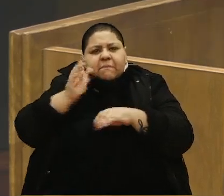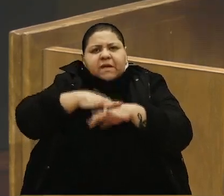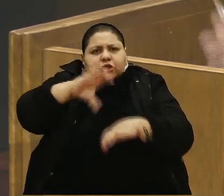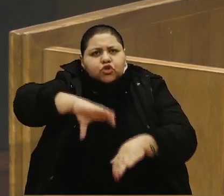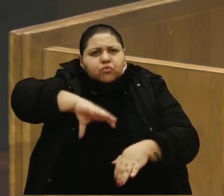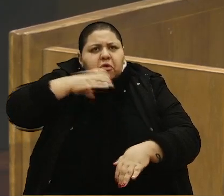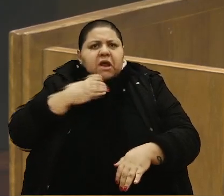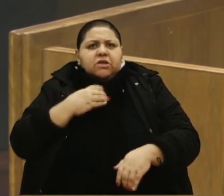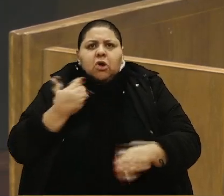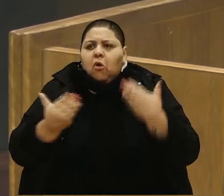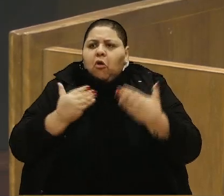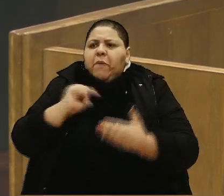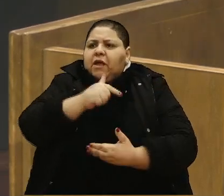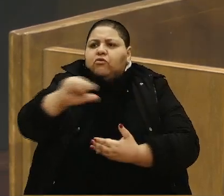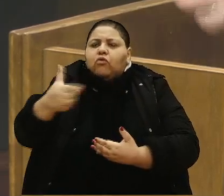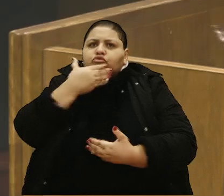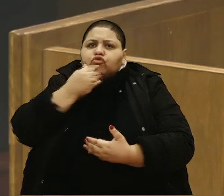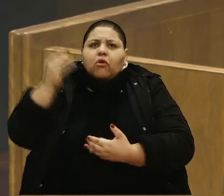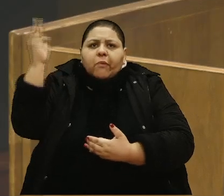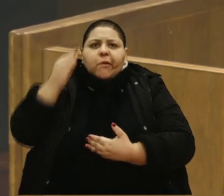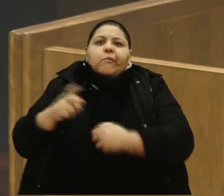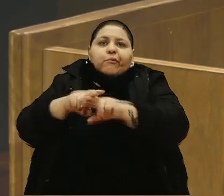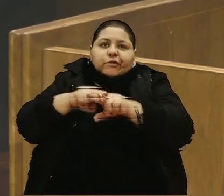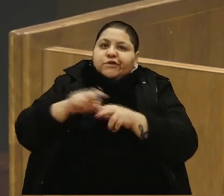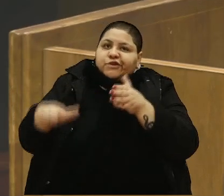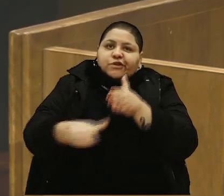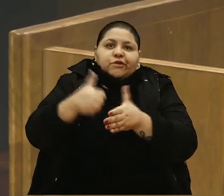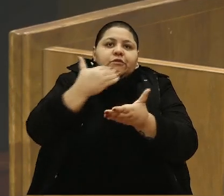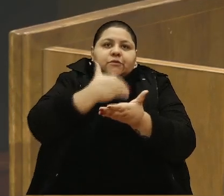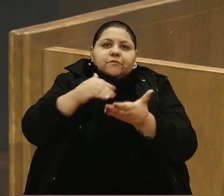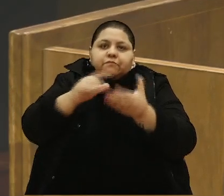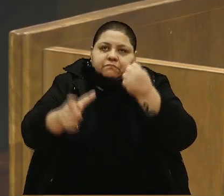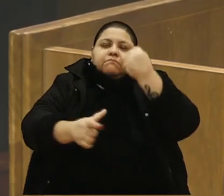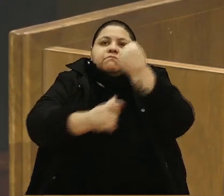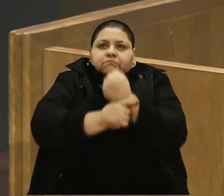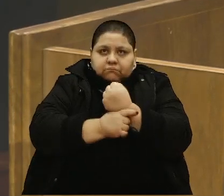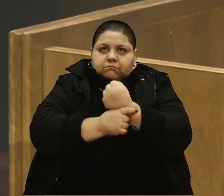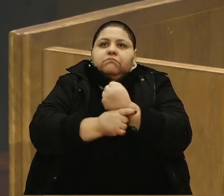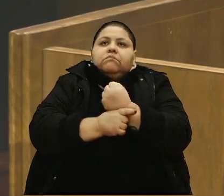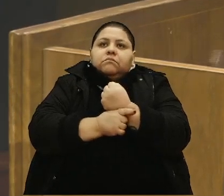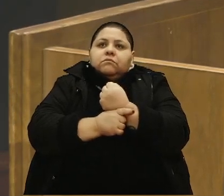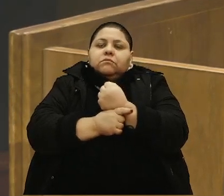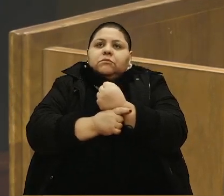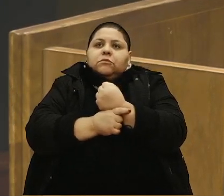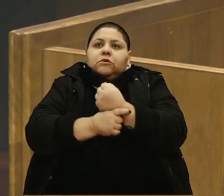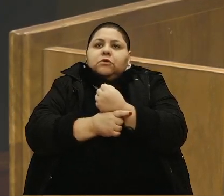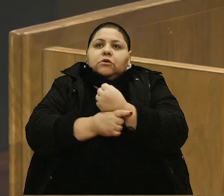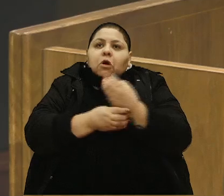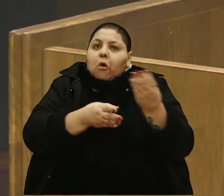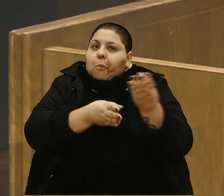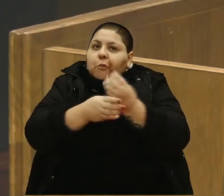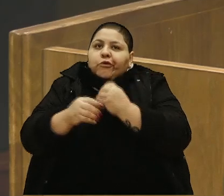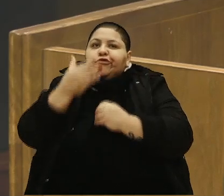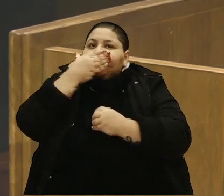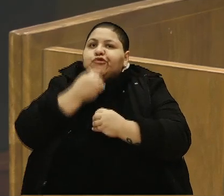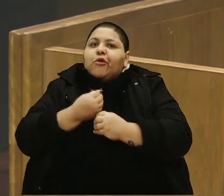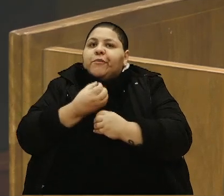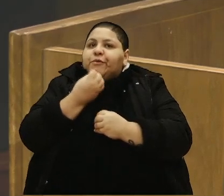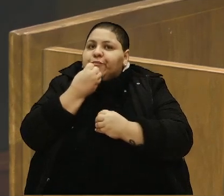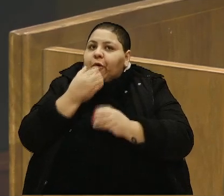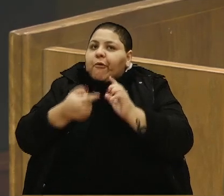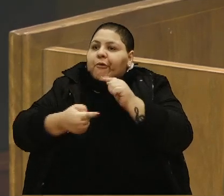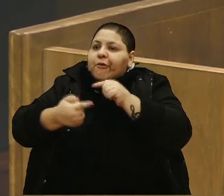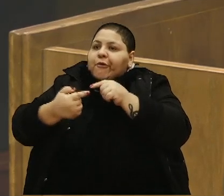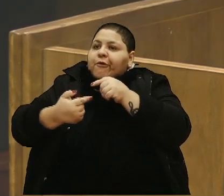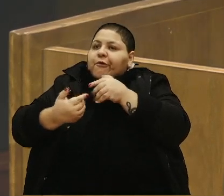coragem do que muitos homens no Brasil. Por isso, para mim, ela é a melhor secretária de segurança, né? Passando à frente de vários nomes bons, né? Mas eu acredito que ela vem fazendo